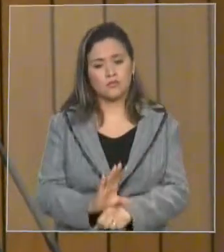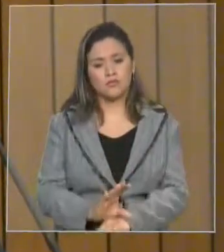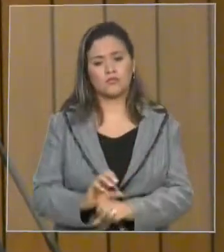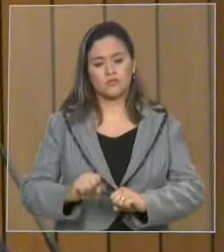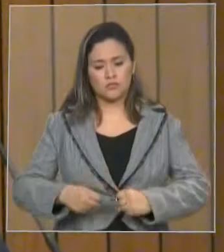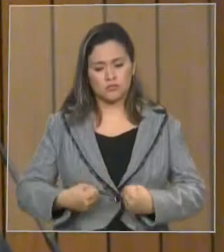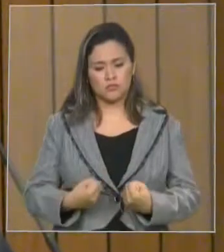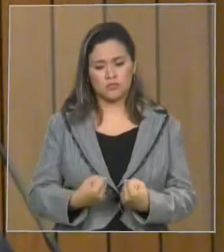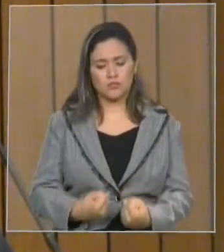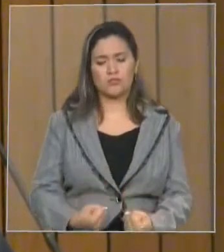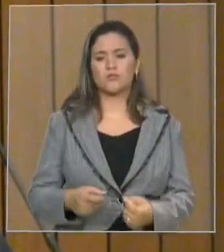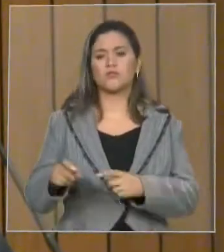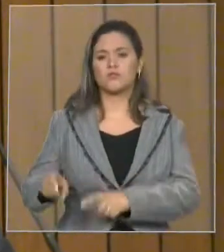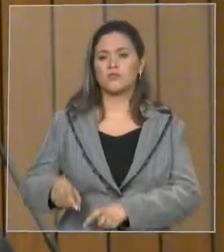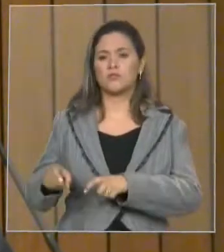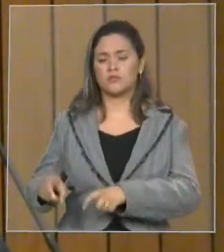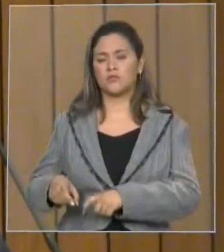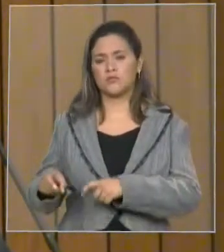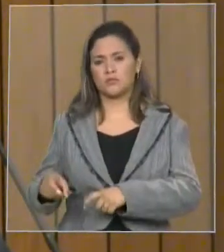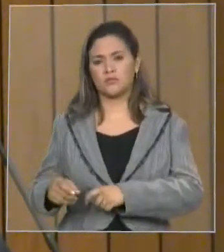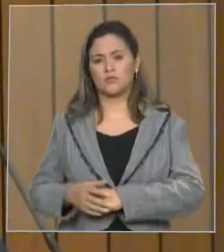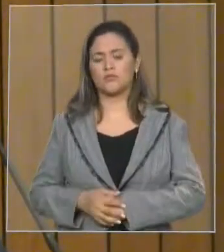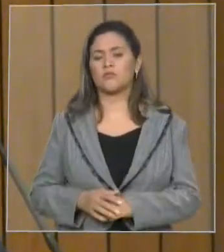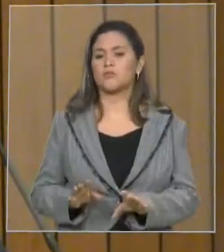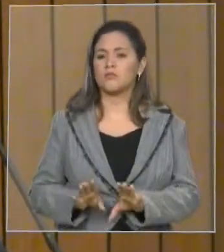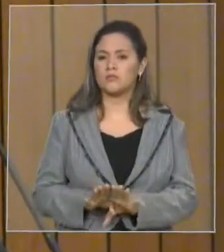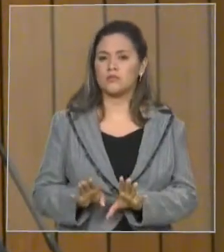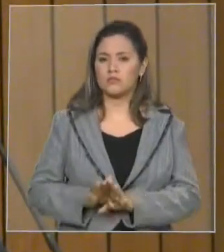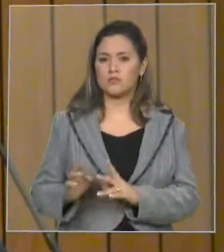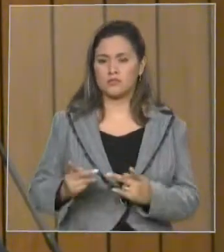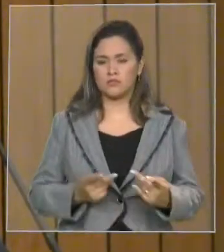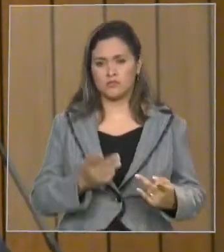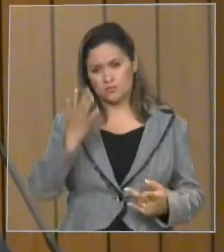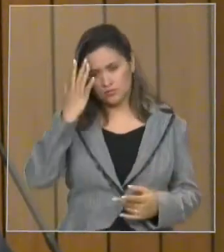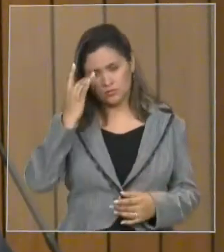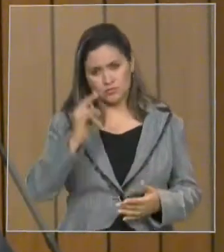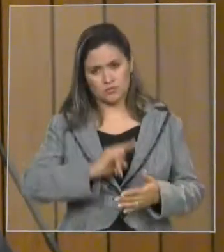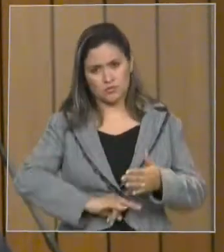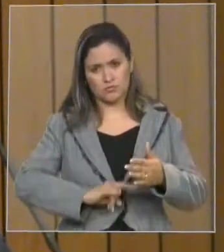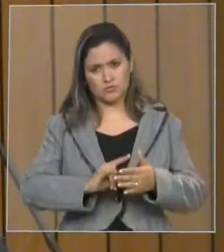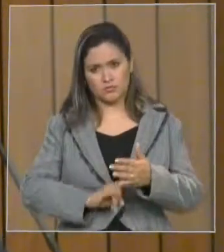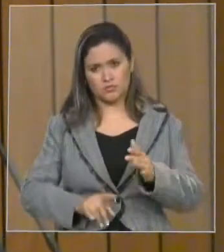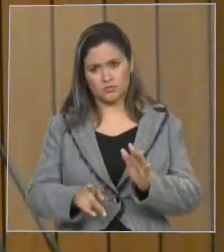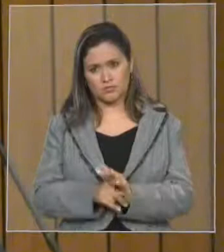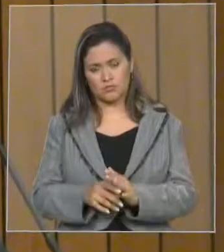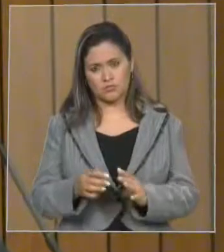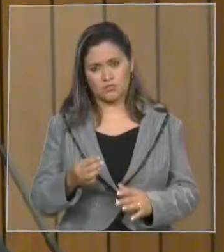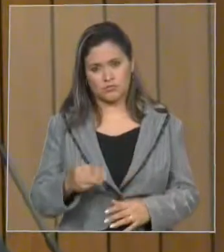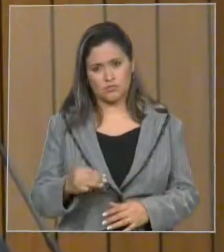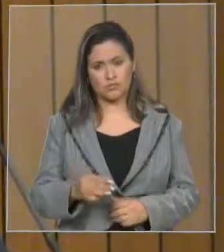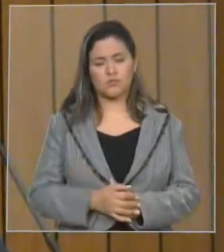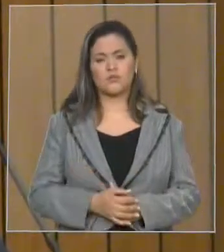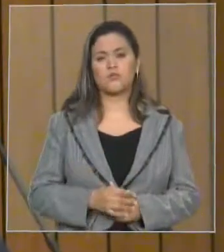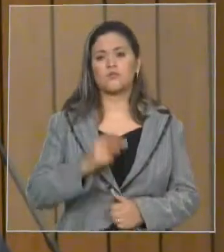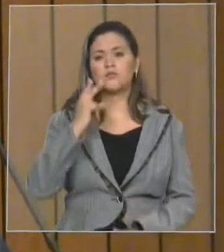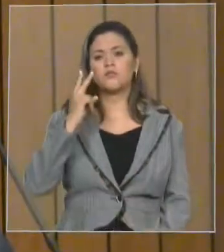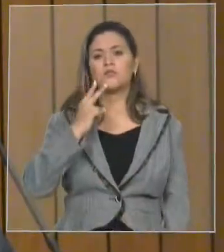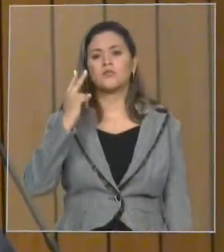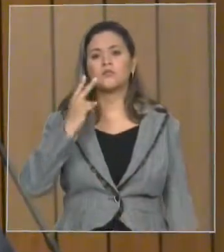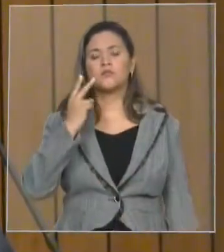ramo produtivo, também será homenageado amanhã com o título de cidadão maranhense. Vereador de